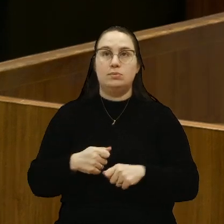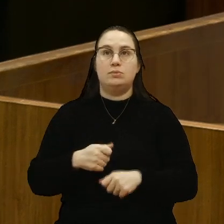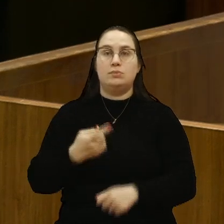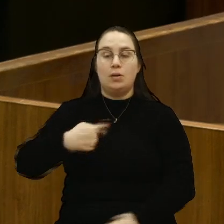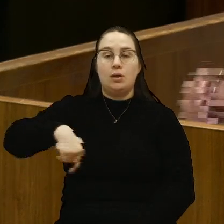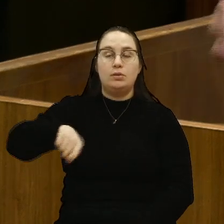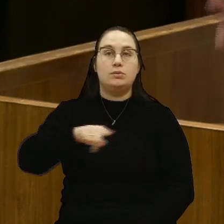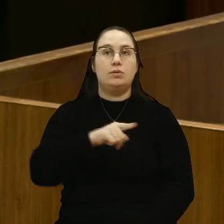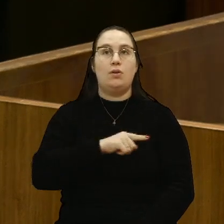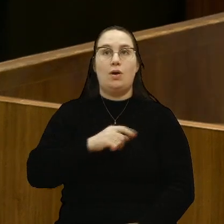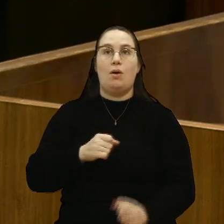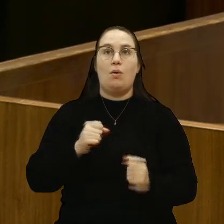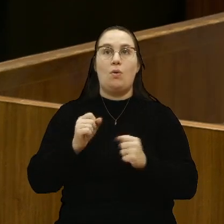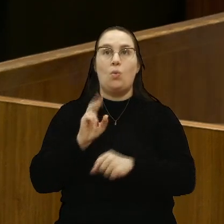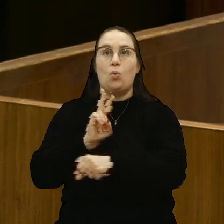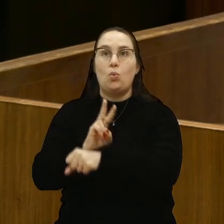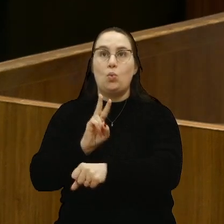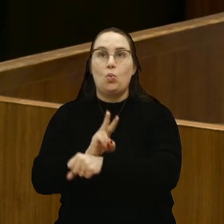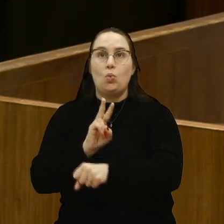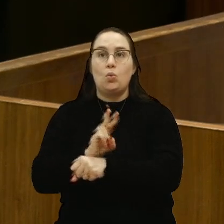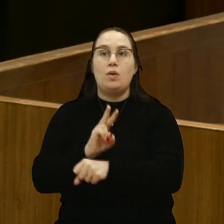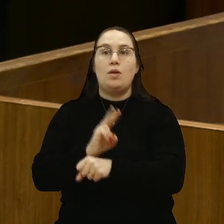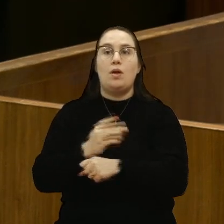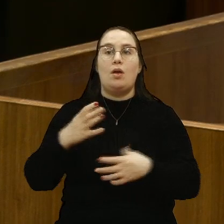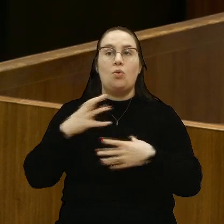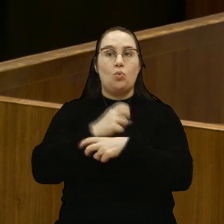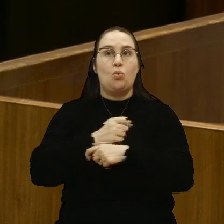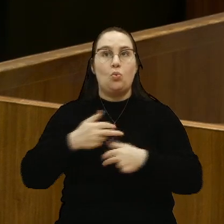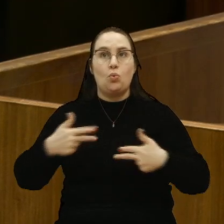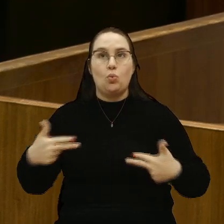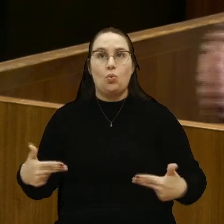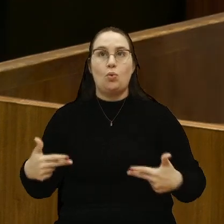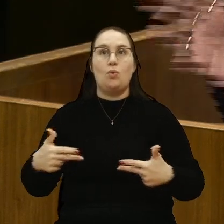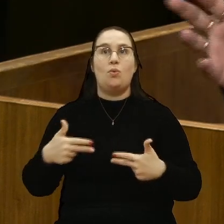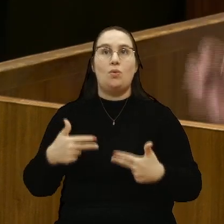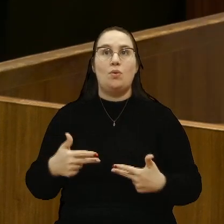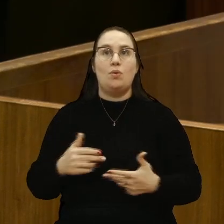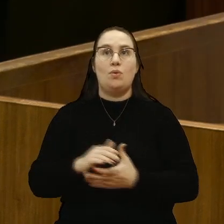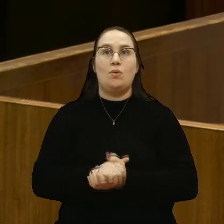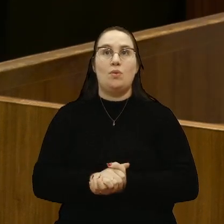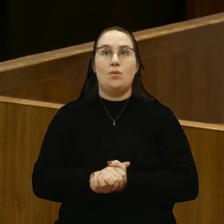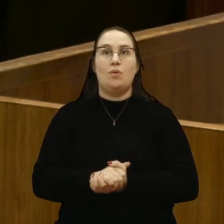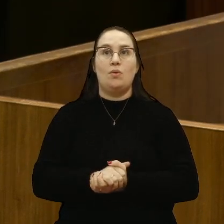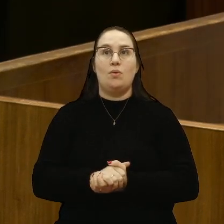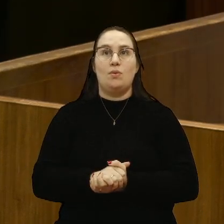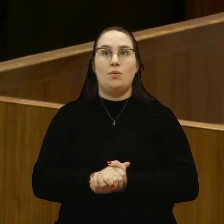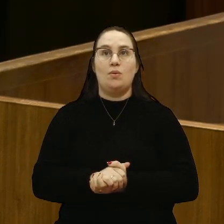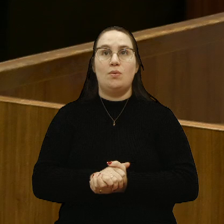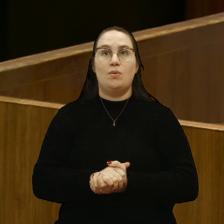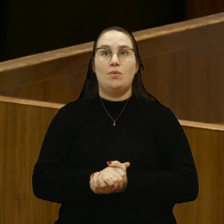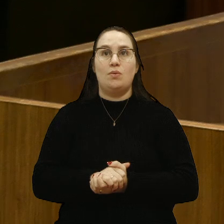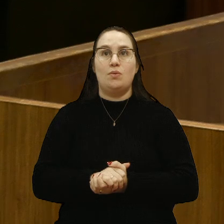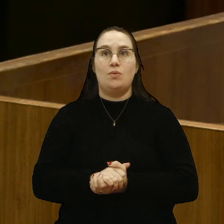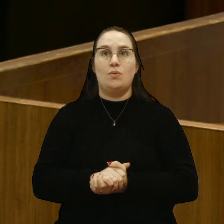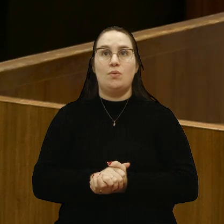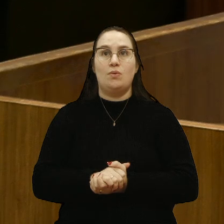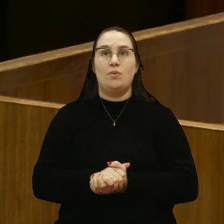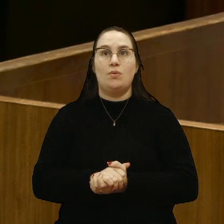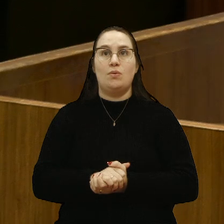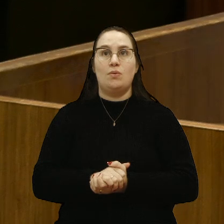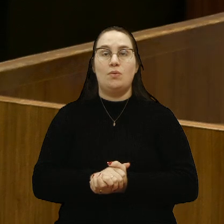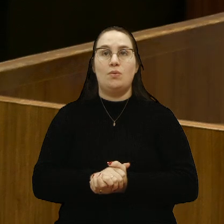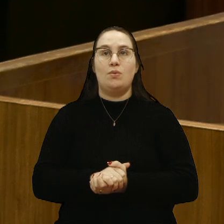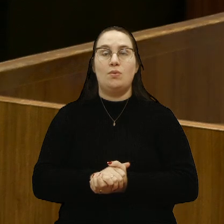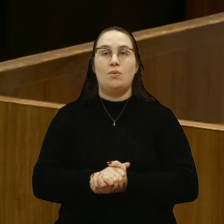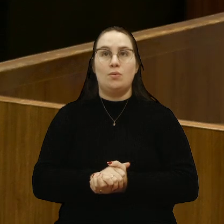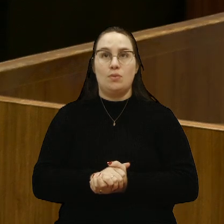nós, protetores ativistas, raiz, sanguíneo, e passional.